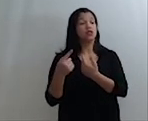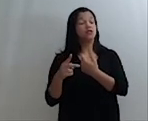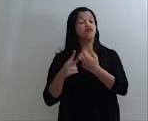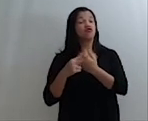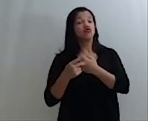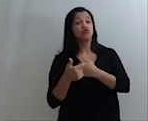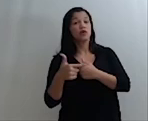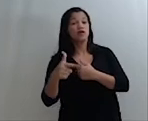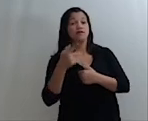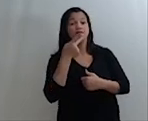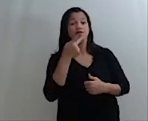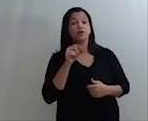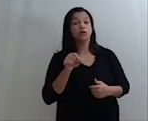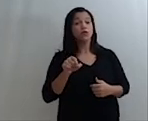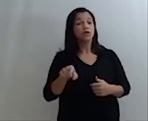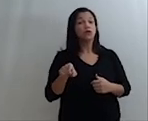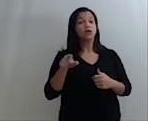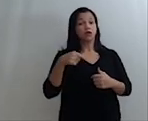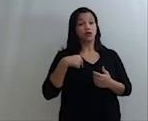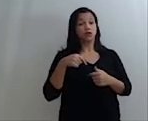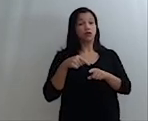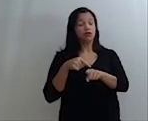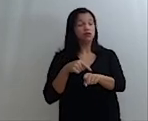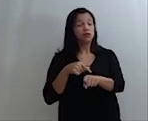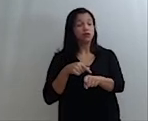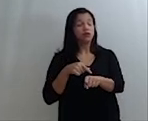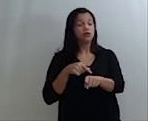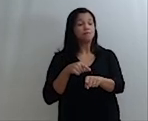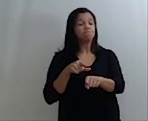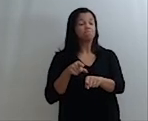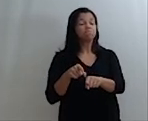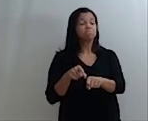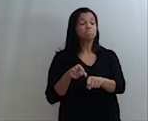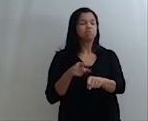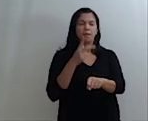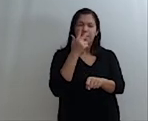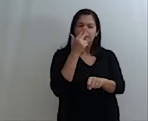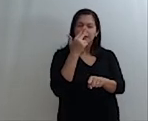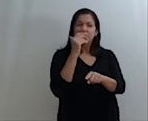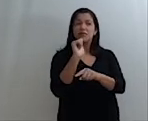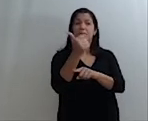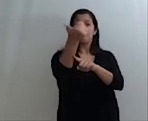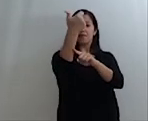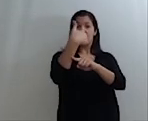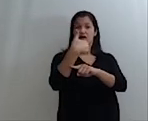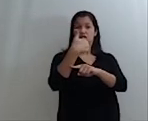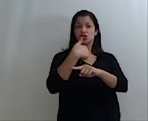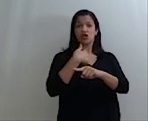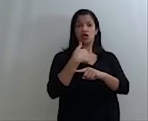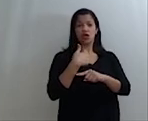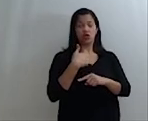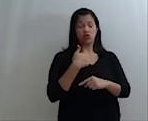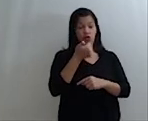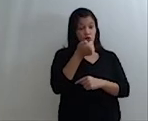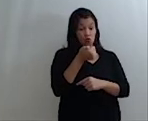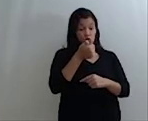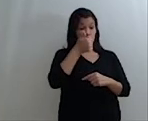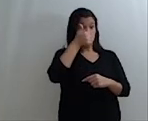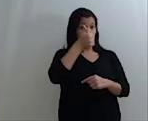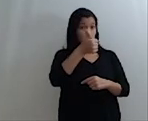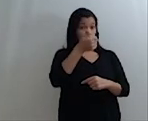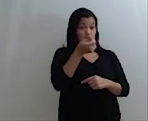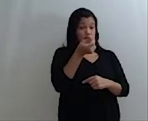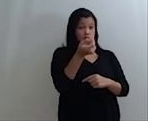supostamente o disseram que ela ele era um pouquinho mais alto do que elas que tem 1,60 e que não passariam de